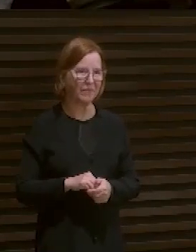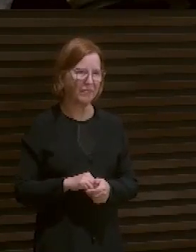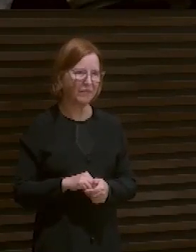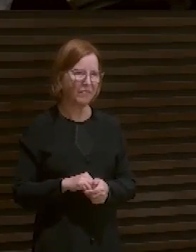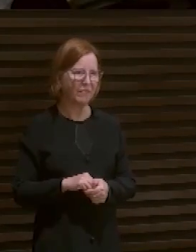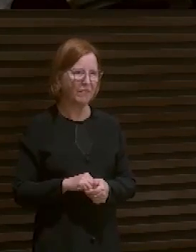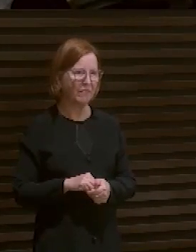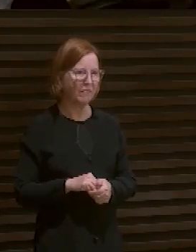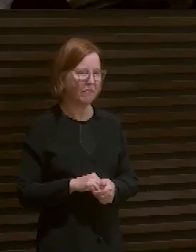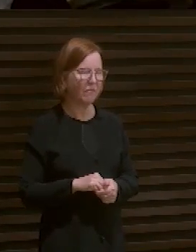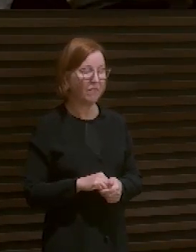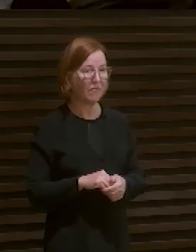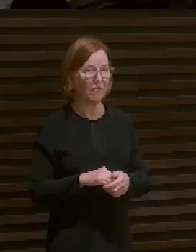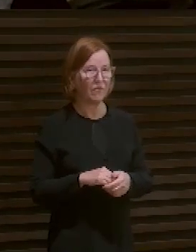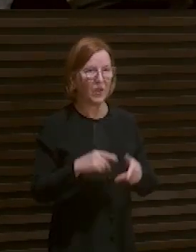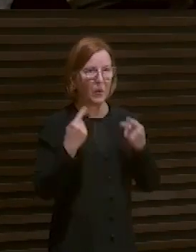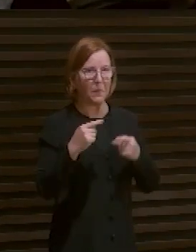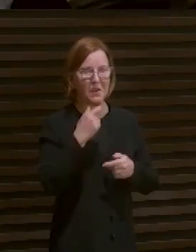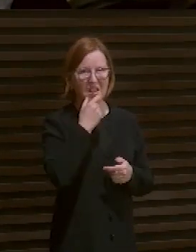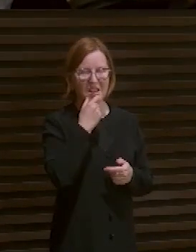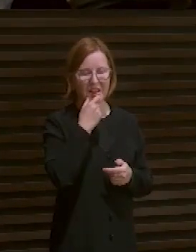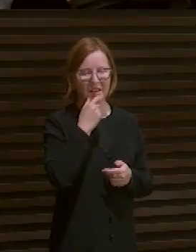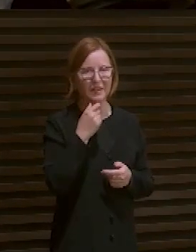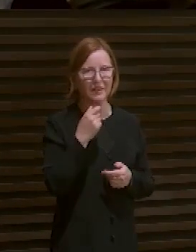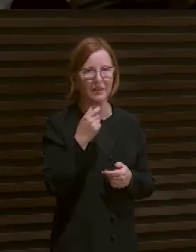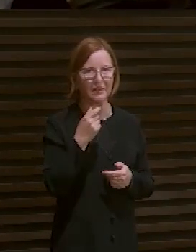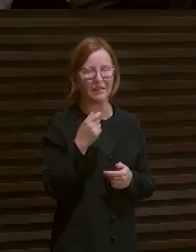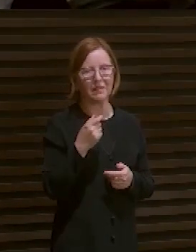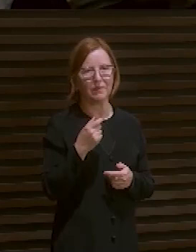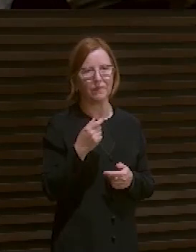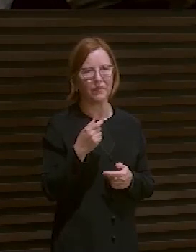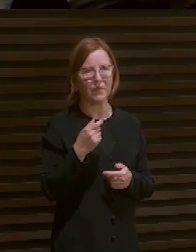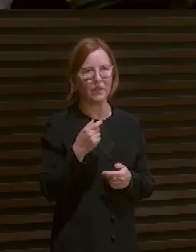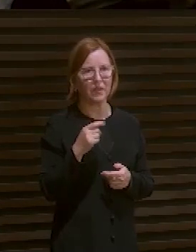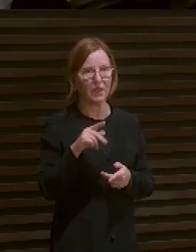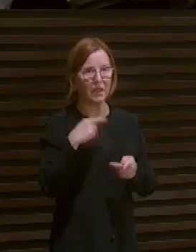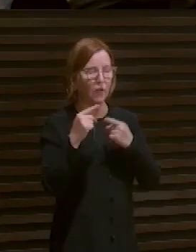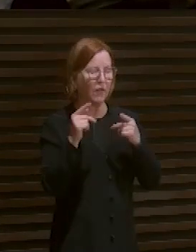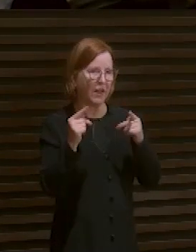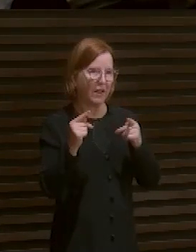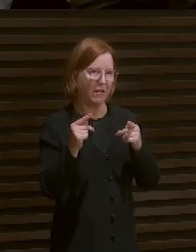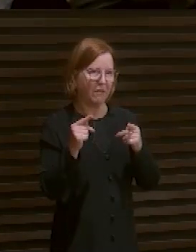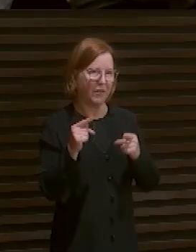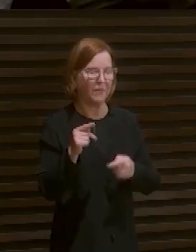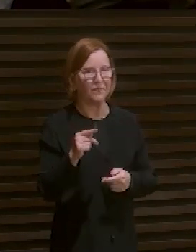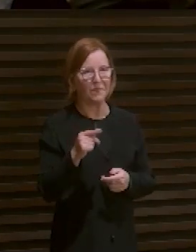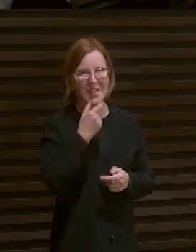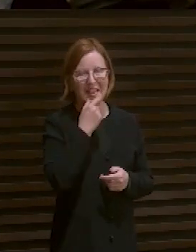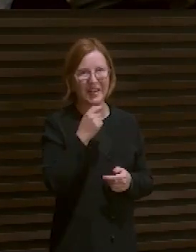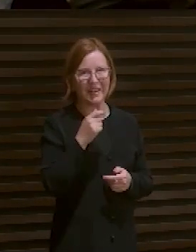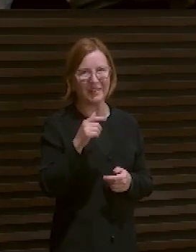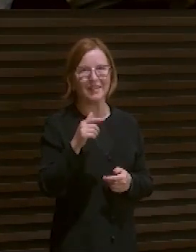O velho George Miller, quando ele orava, ele não dizia father, ele dizia daddy,